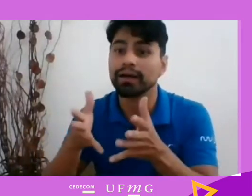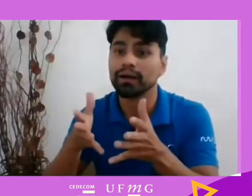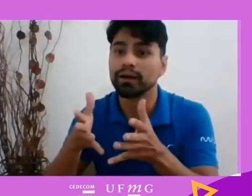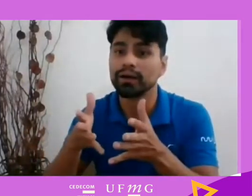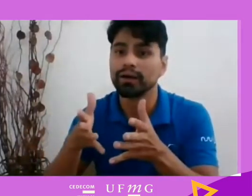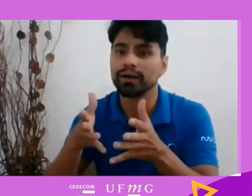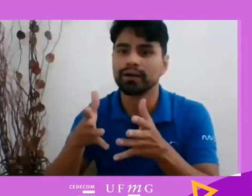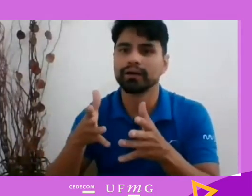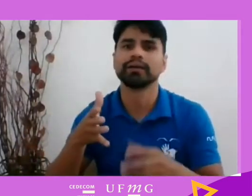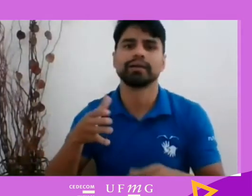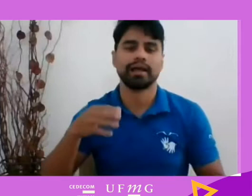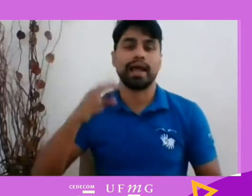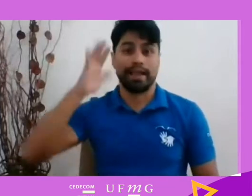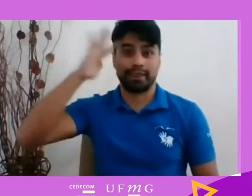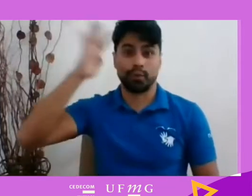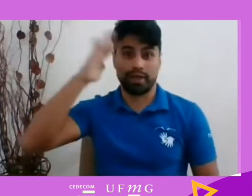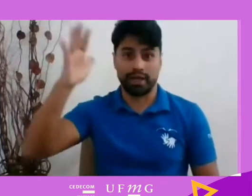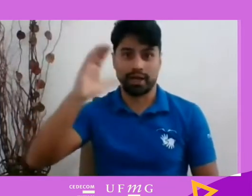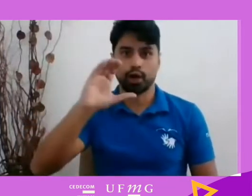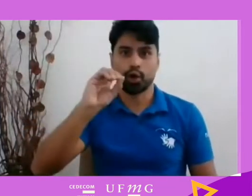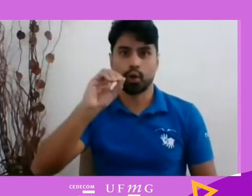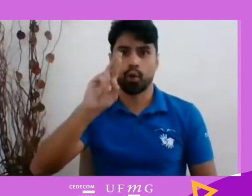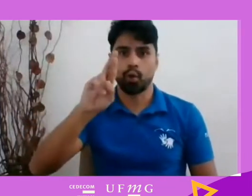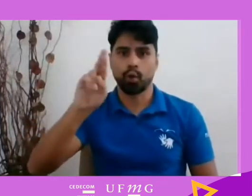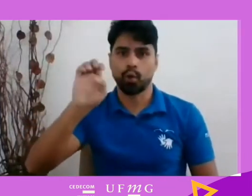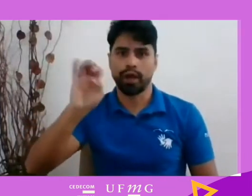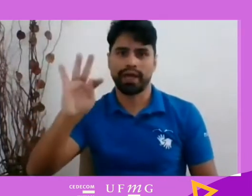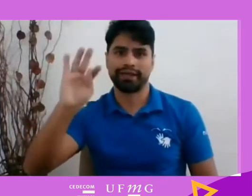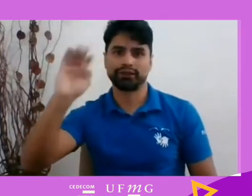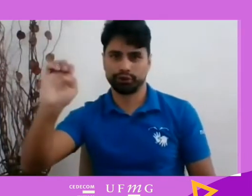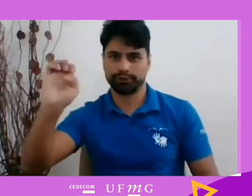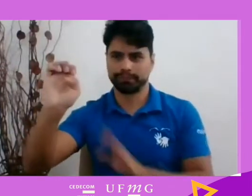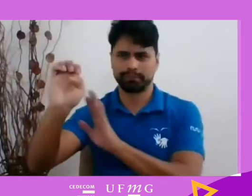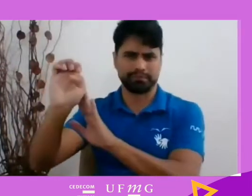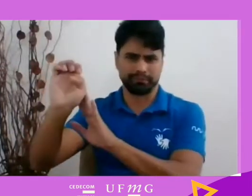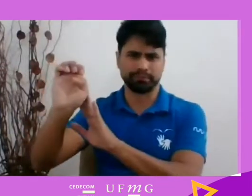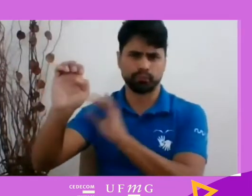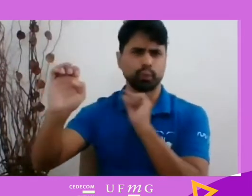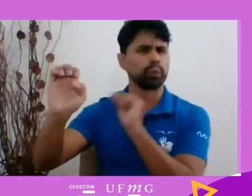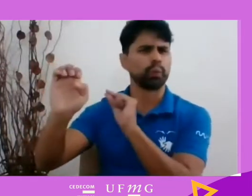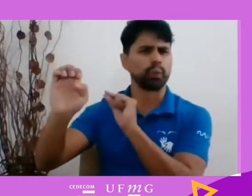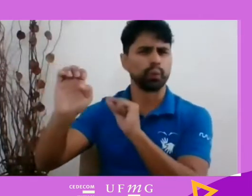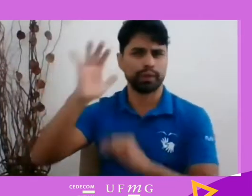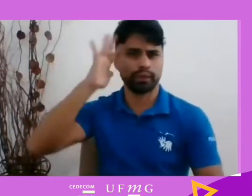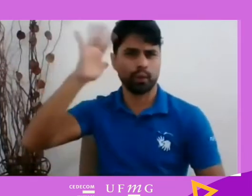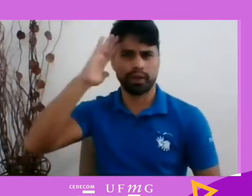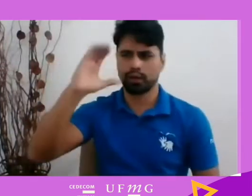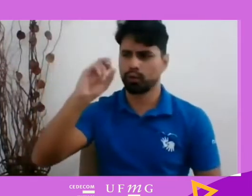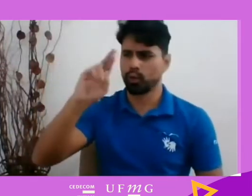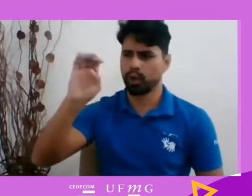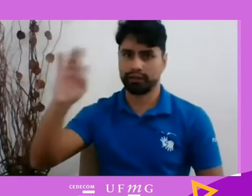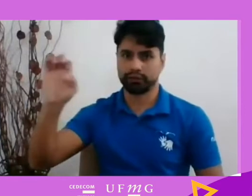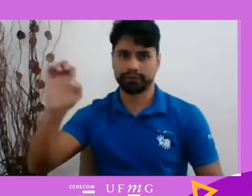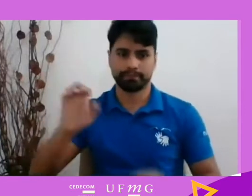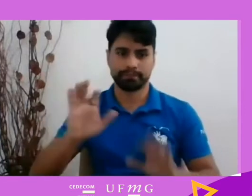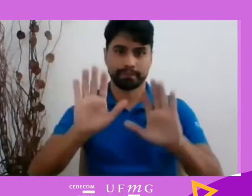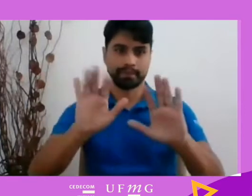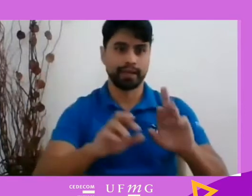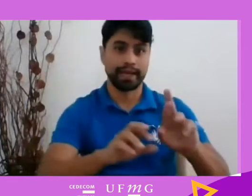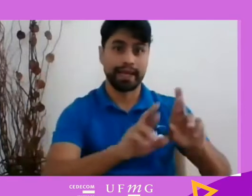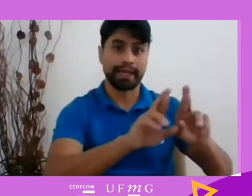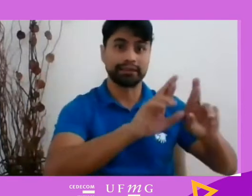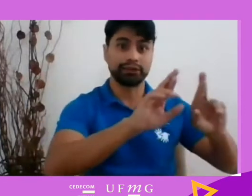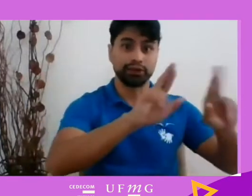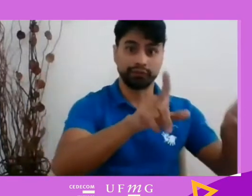que eles pressupõem? A indiferenciação ou a simetria entre a ação de humanos e não humanos na rede. Então, por